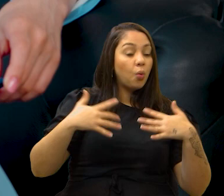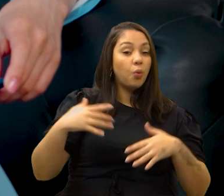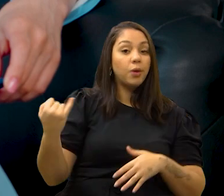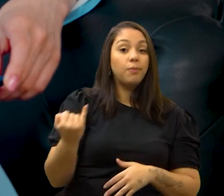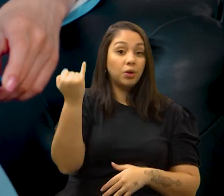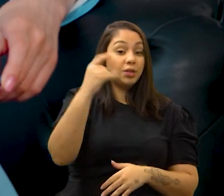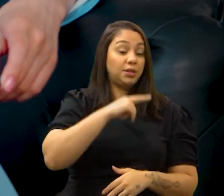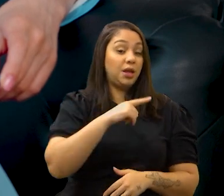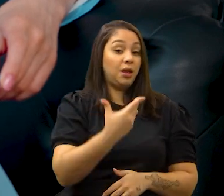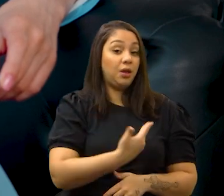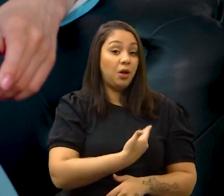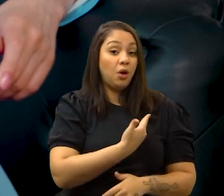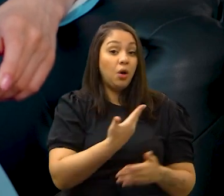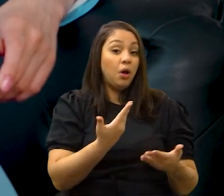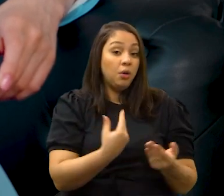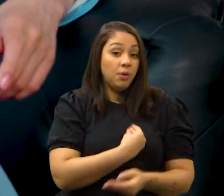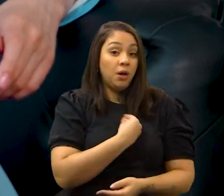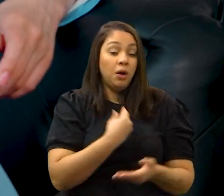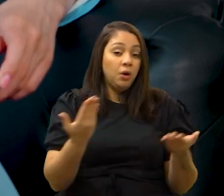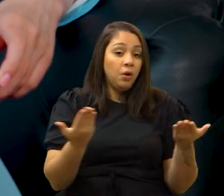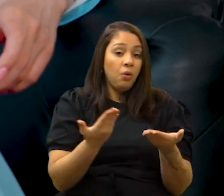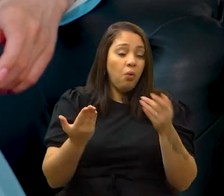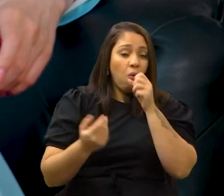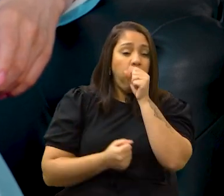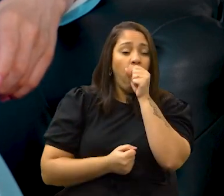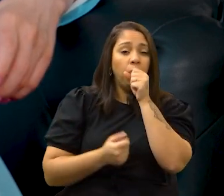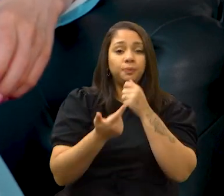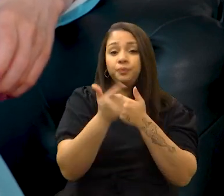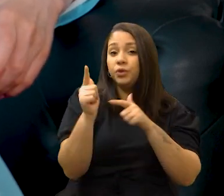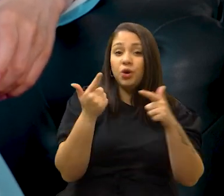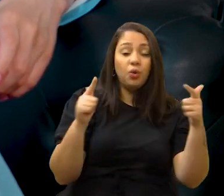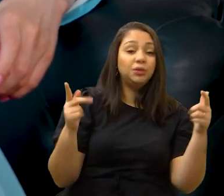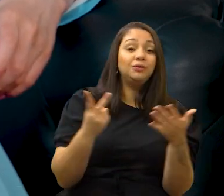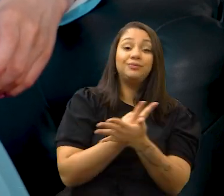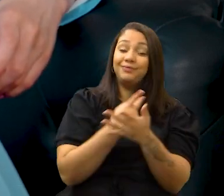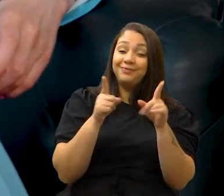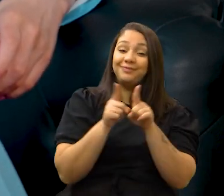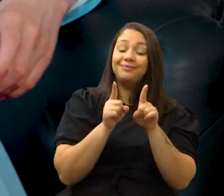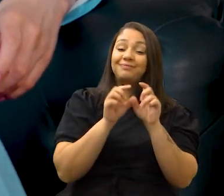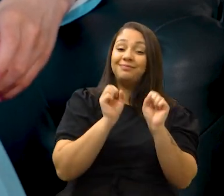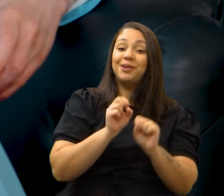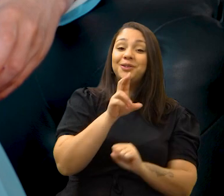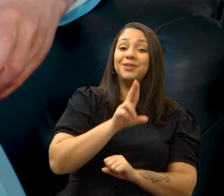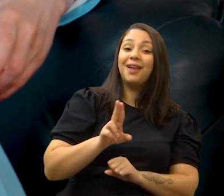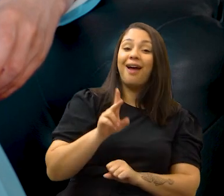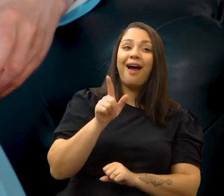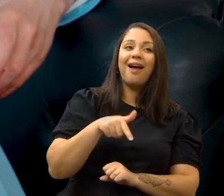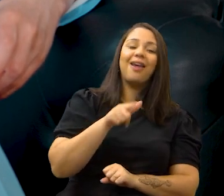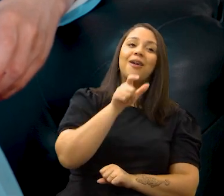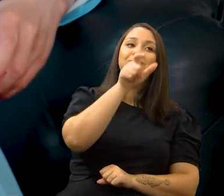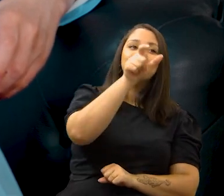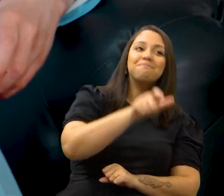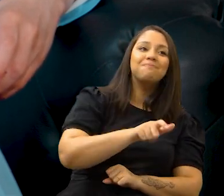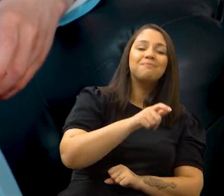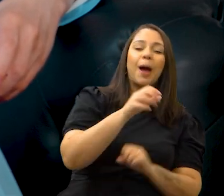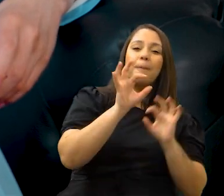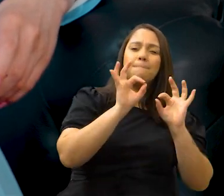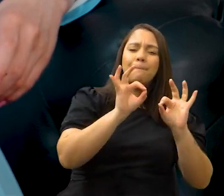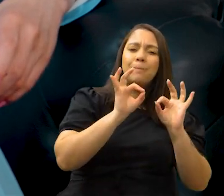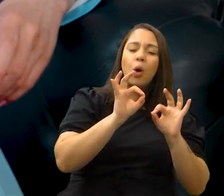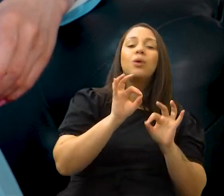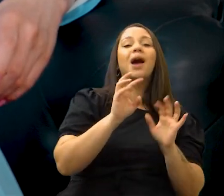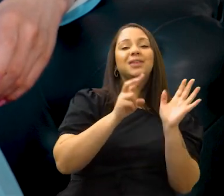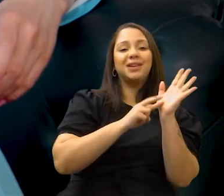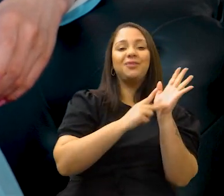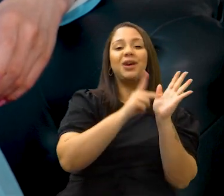podemos dizer no presente, ele passa a ser usado em outras situações como as que você citou. Então,